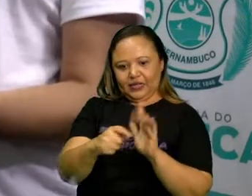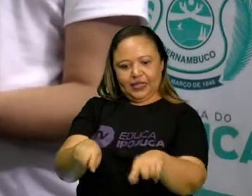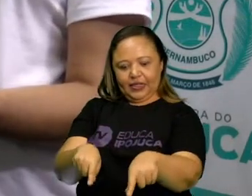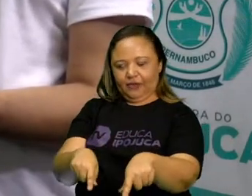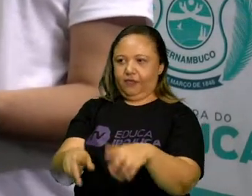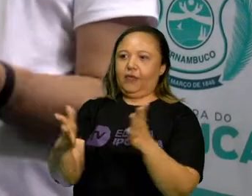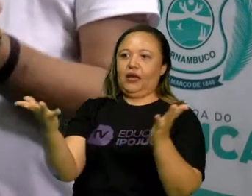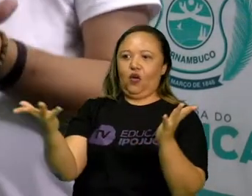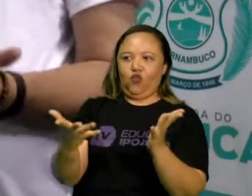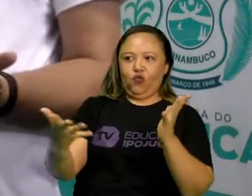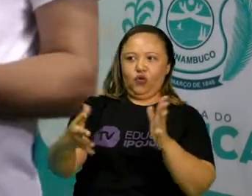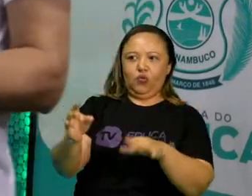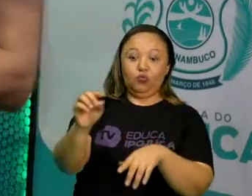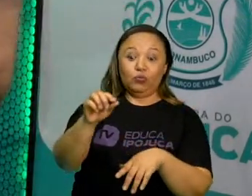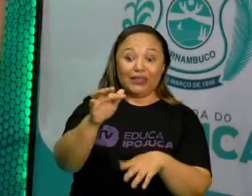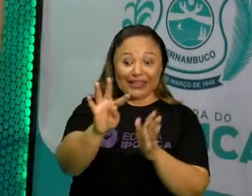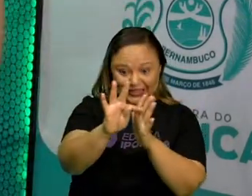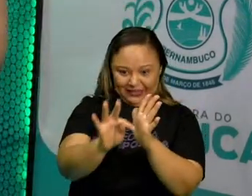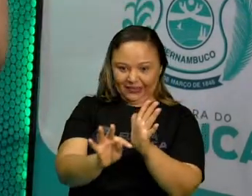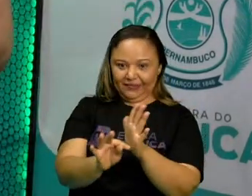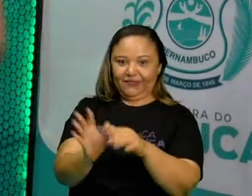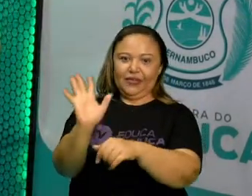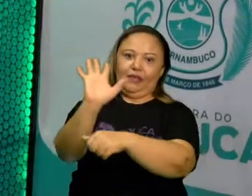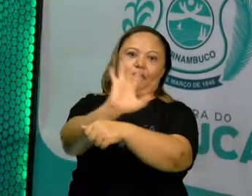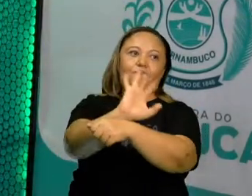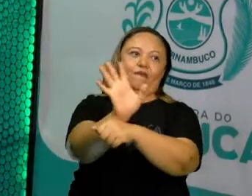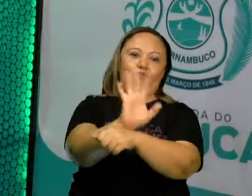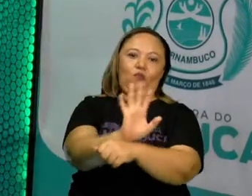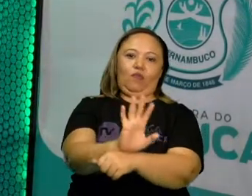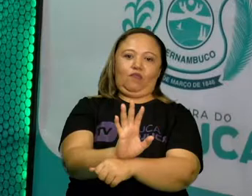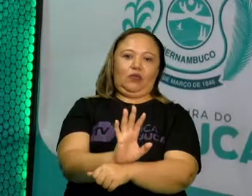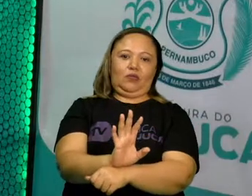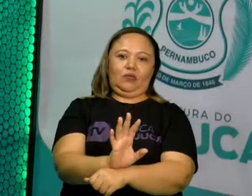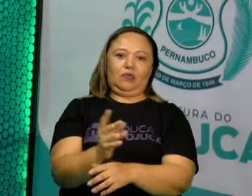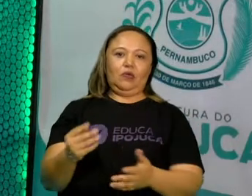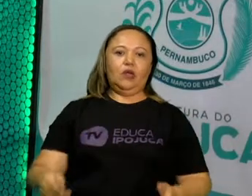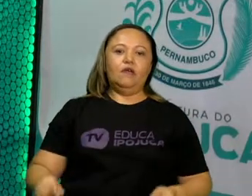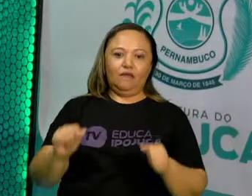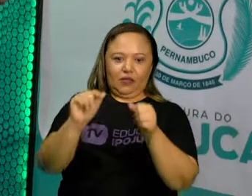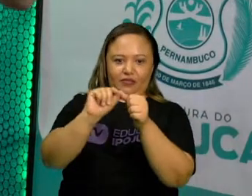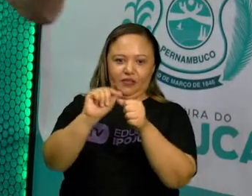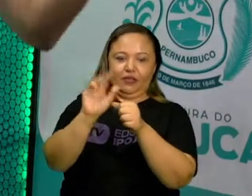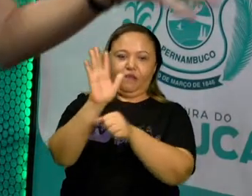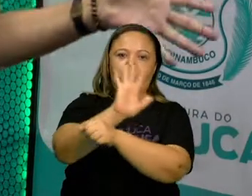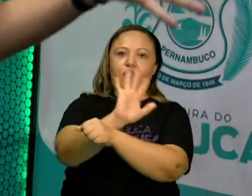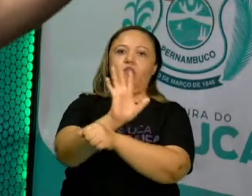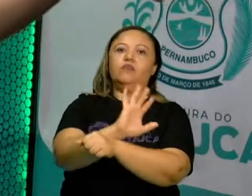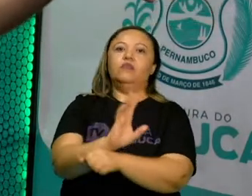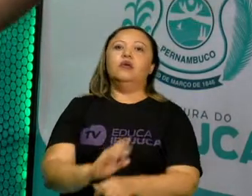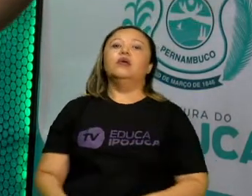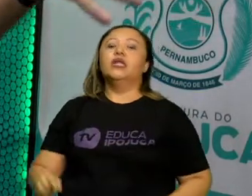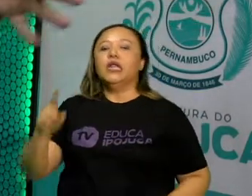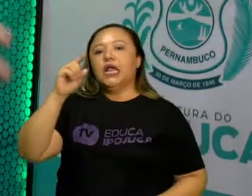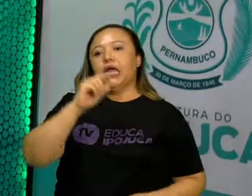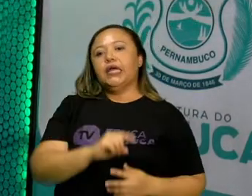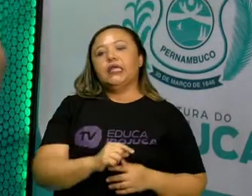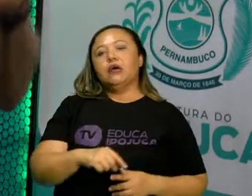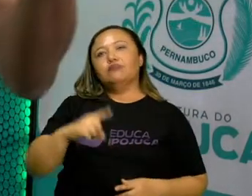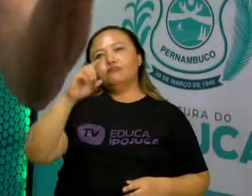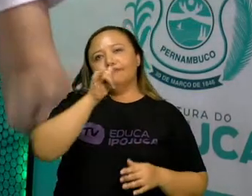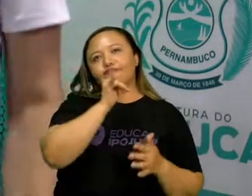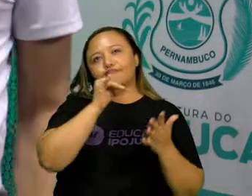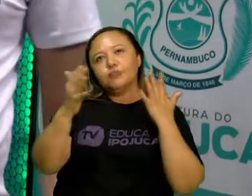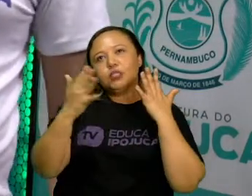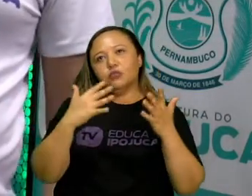margem Então nós vamos ter sei lá 40 diárias de filmagens para